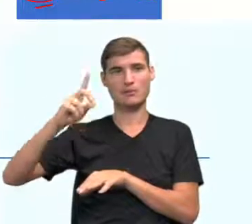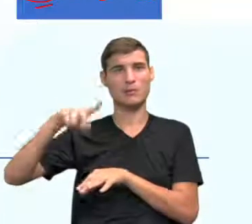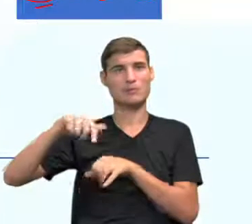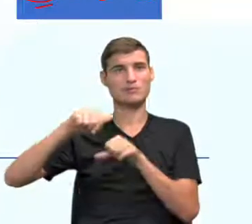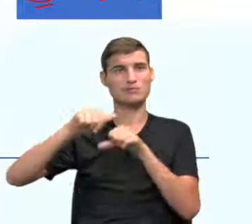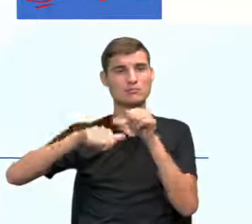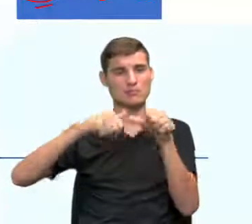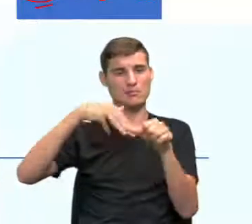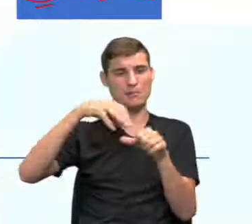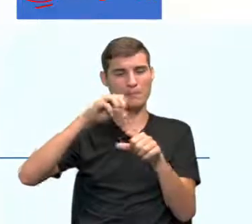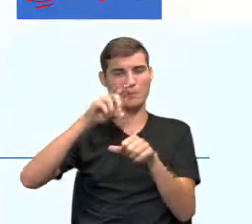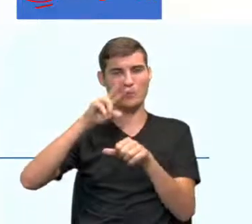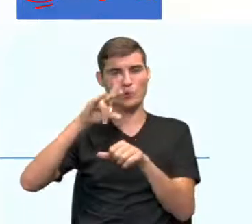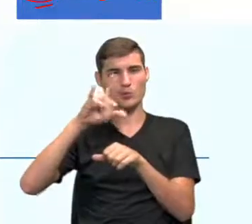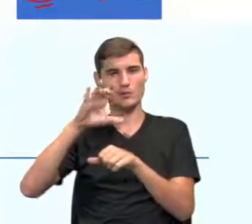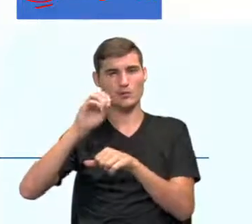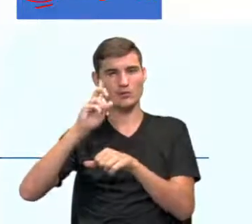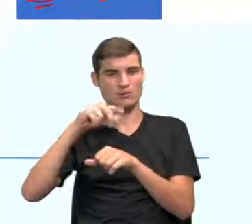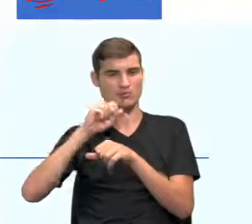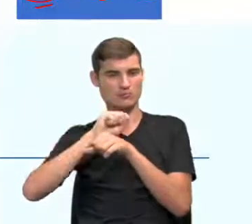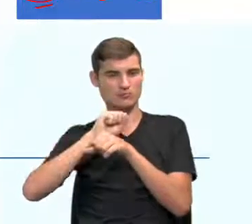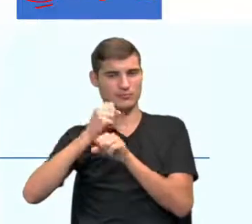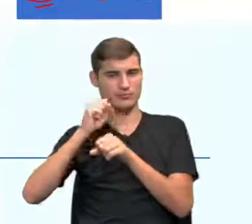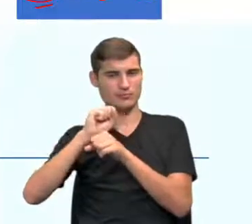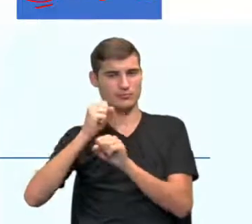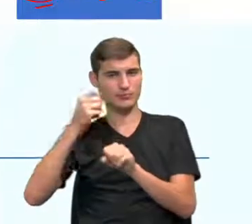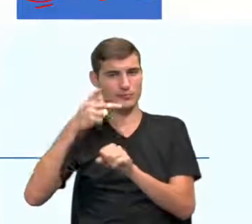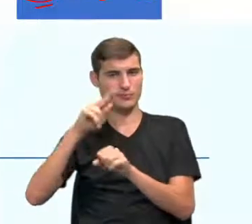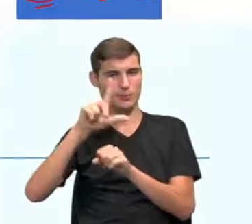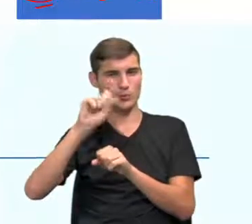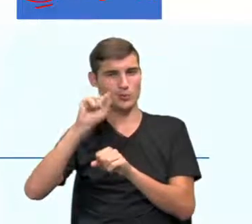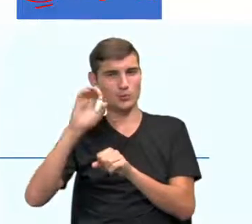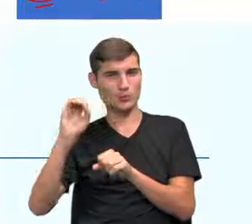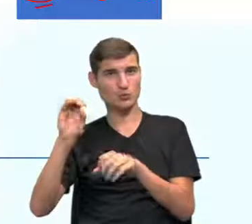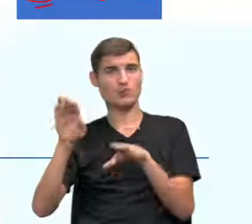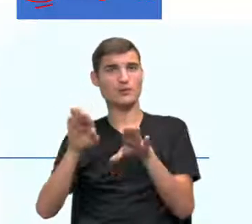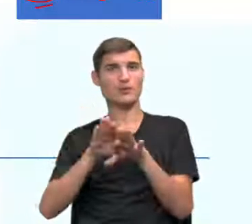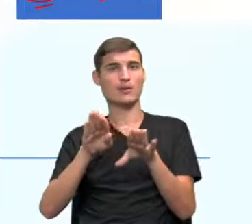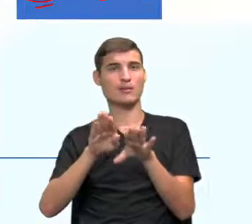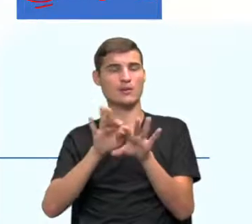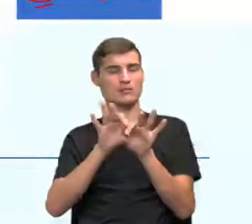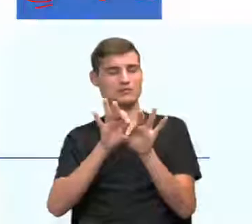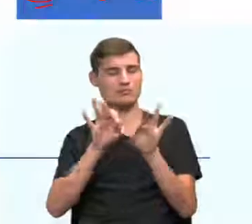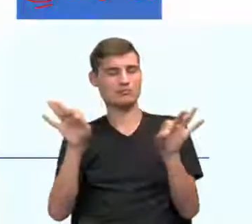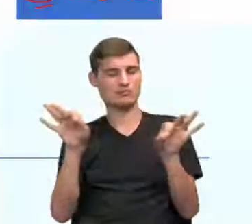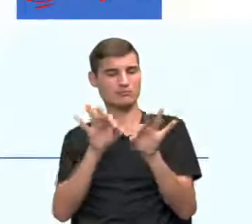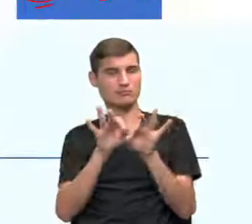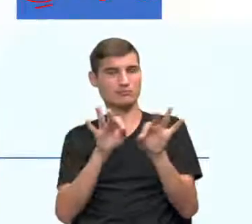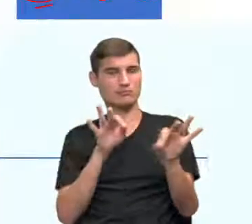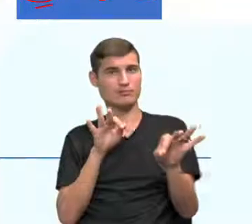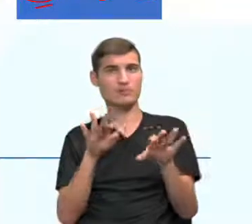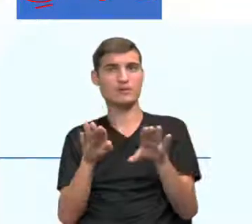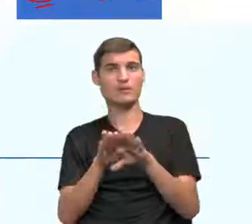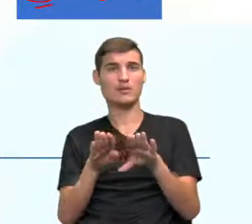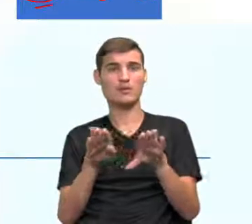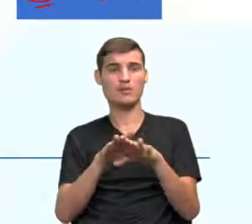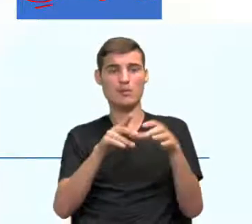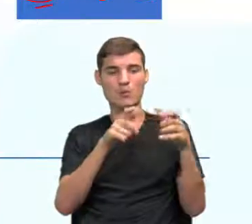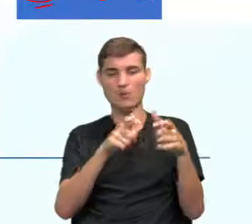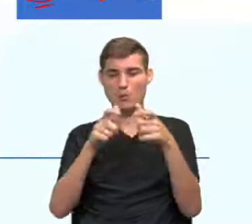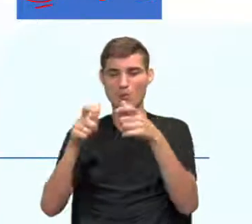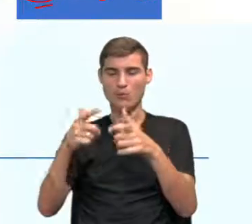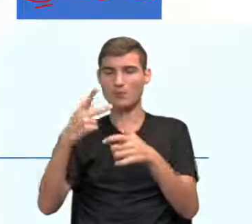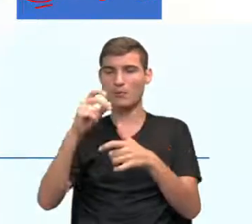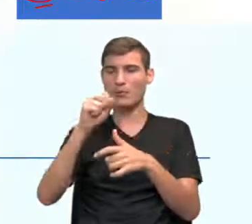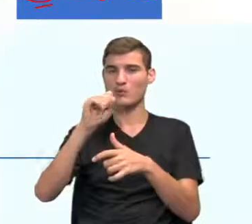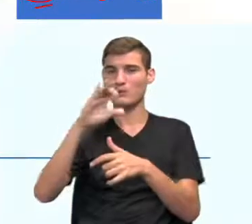modulação por pulso, por amplitude de pulso, modulação por largura de pulso e modulação por posição de pulso.